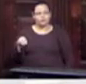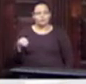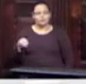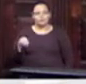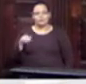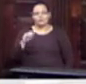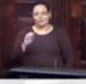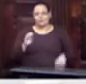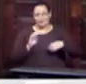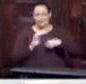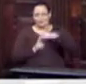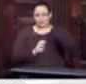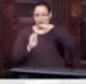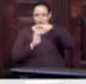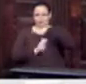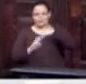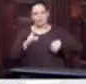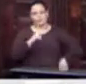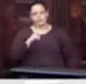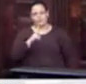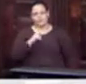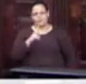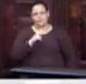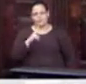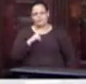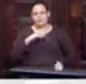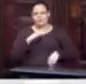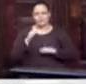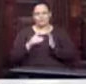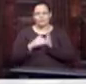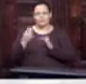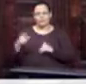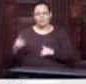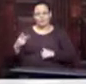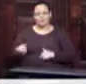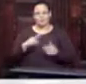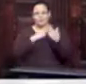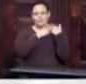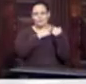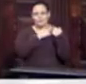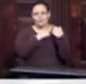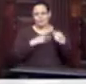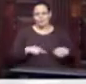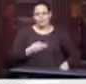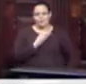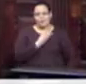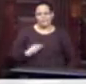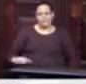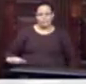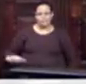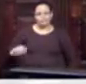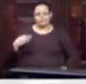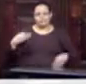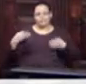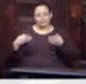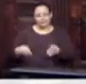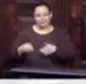iniciativa privada todas as suas responsabilidades públicas, inclusive na área